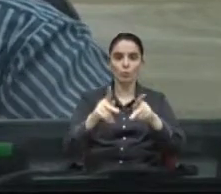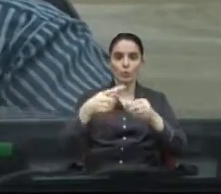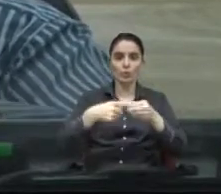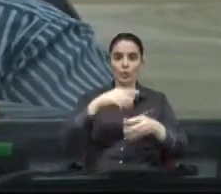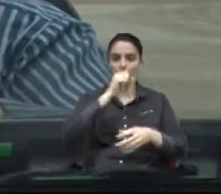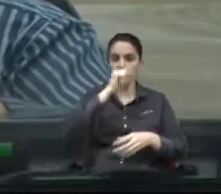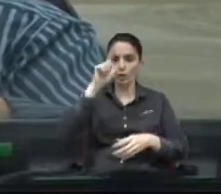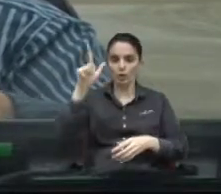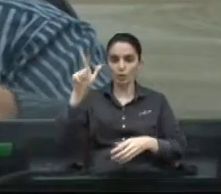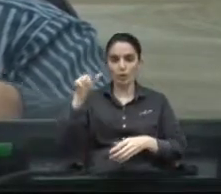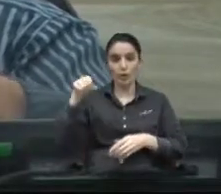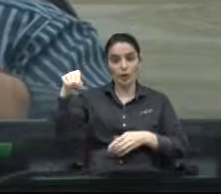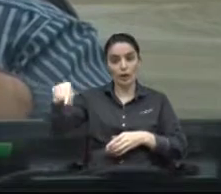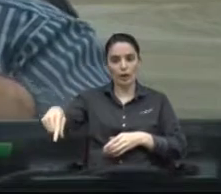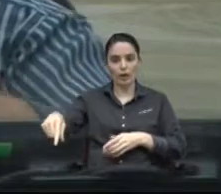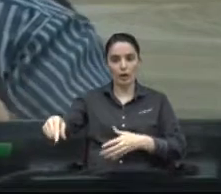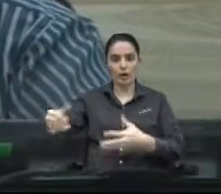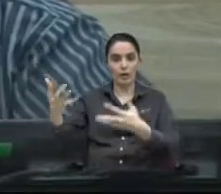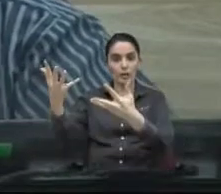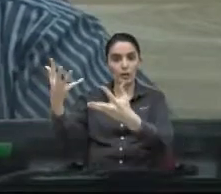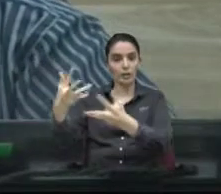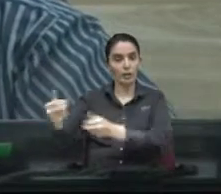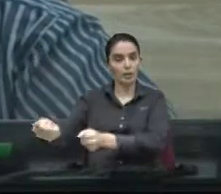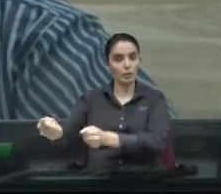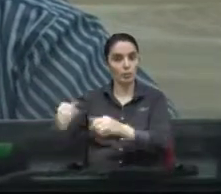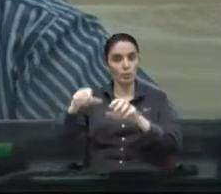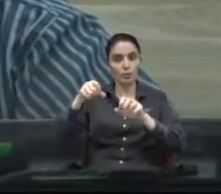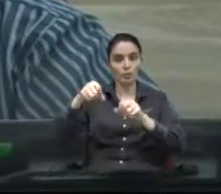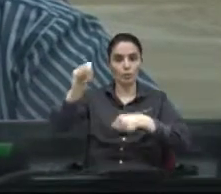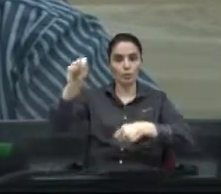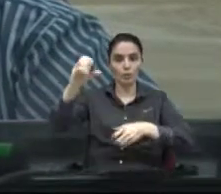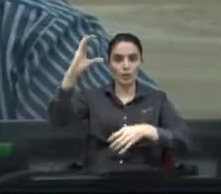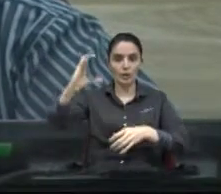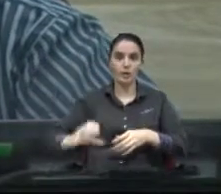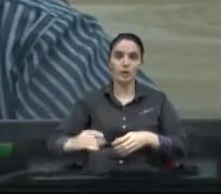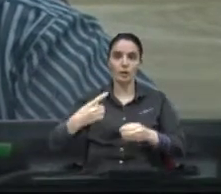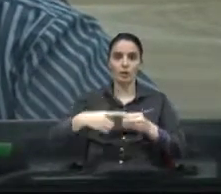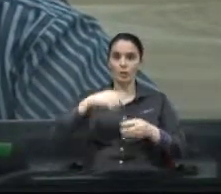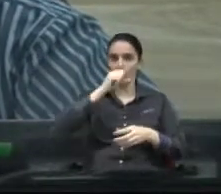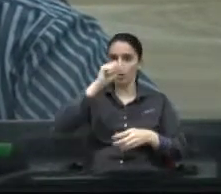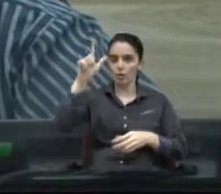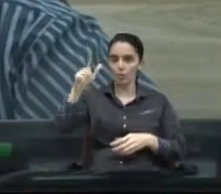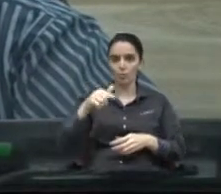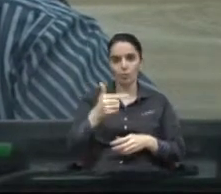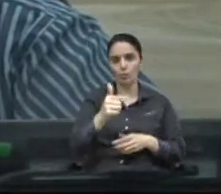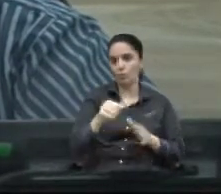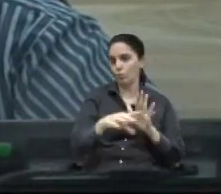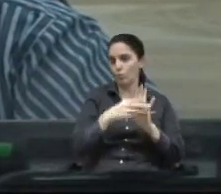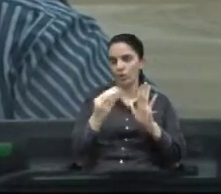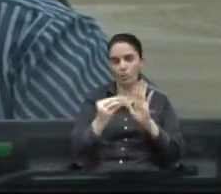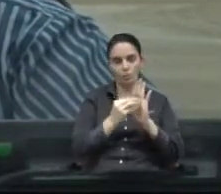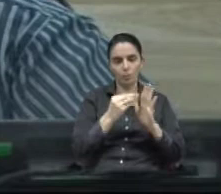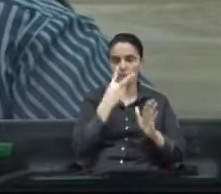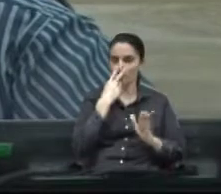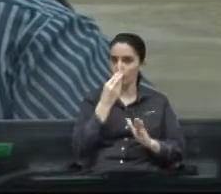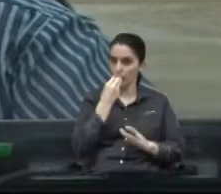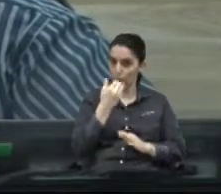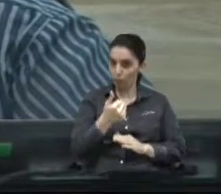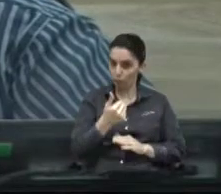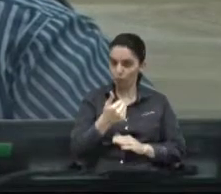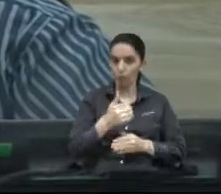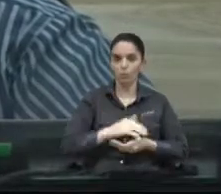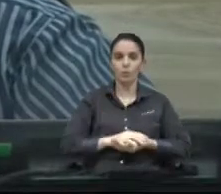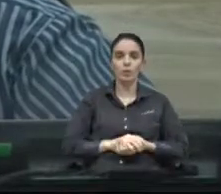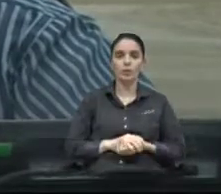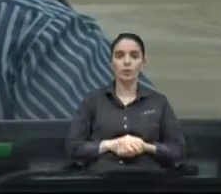à população do município de Limeira. O projeto não contém emendas e o parecer é favorável para